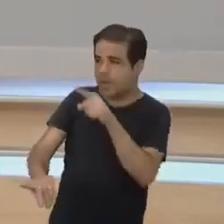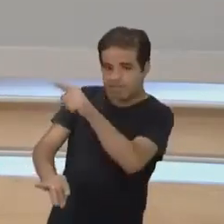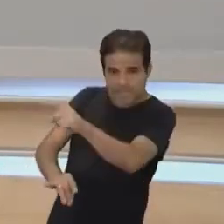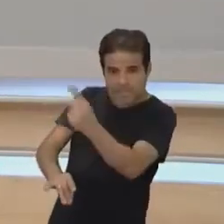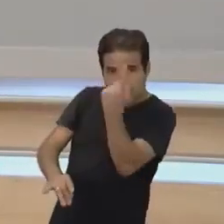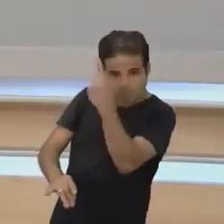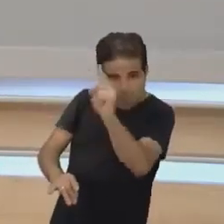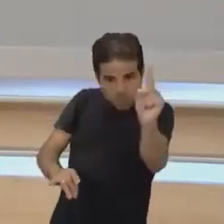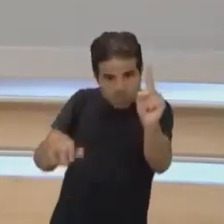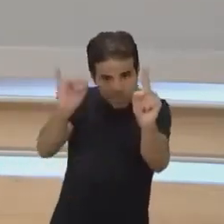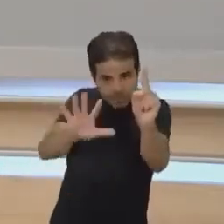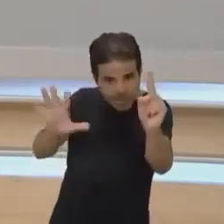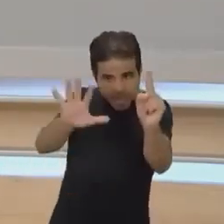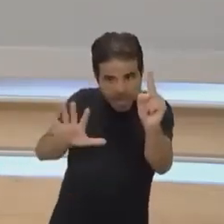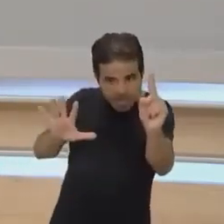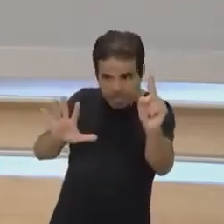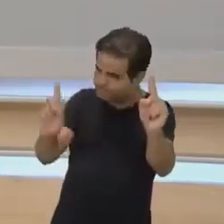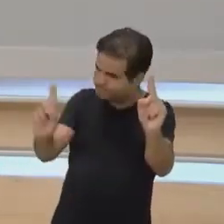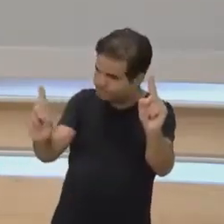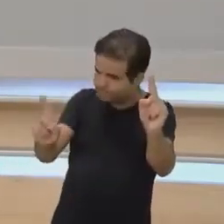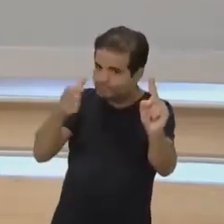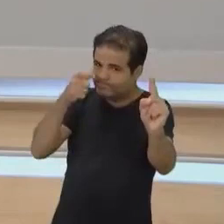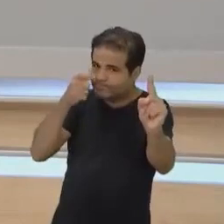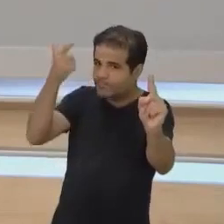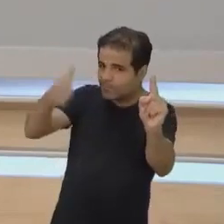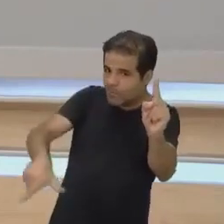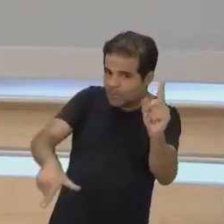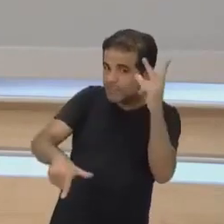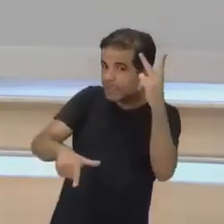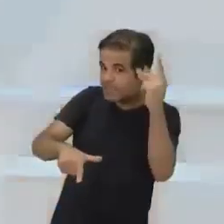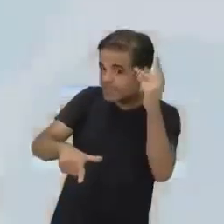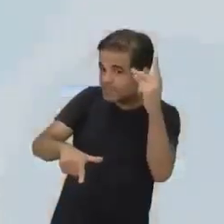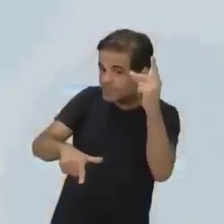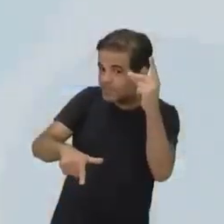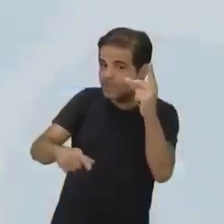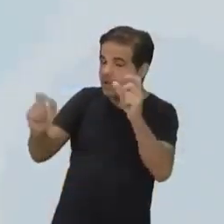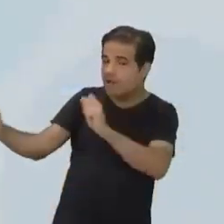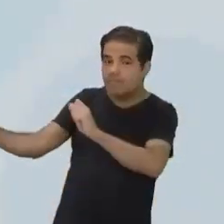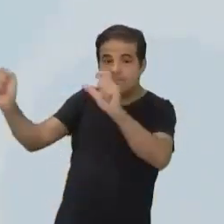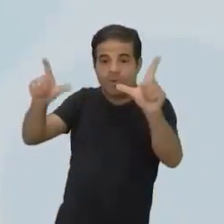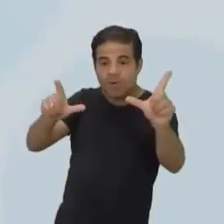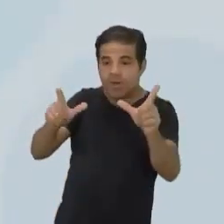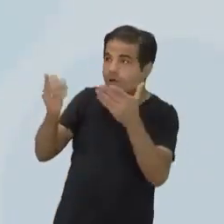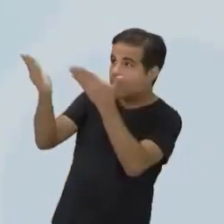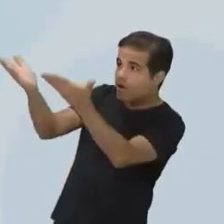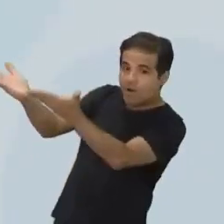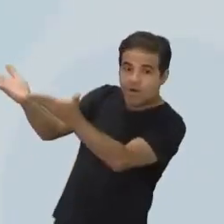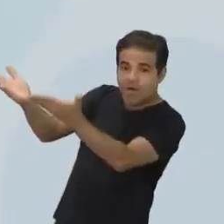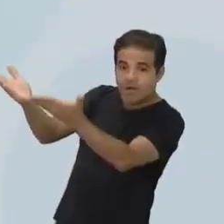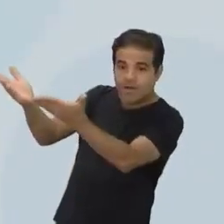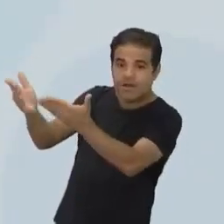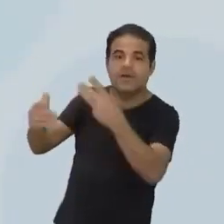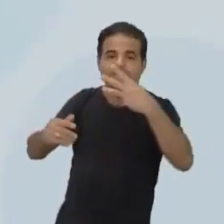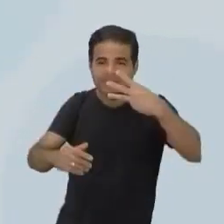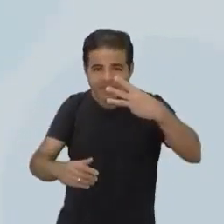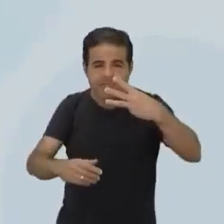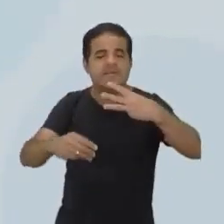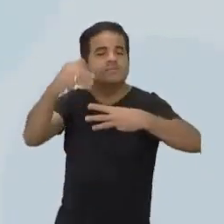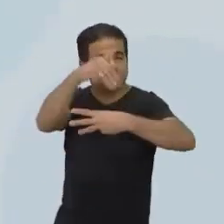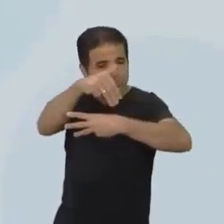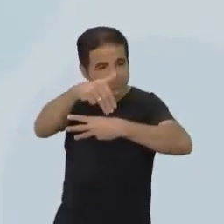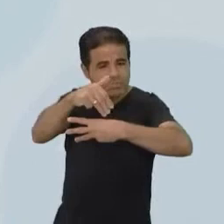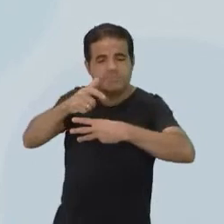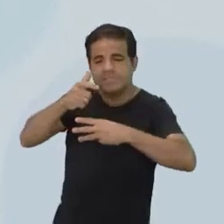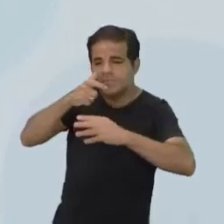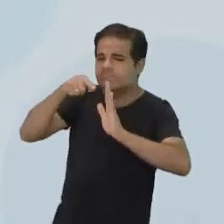única imagem, a gente tem mais uma imagem. Então, vamos para ela? Então, a próxima imagem aí, mais 3 minutinhos para